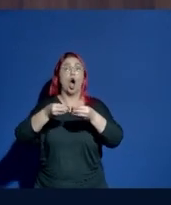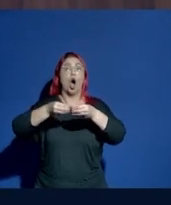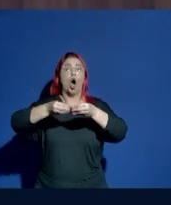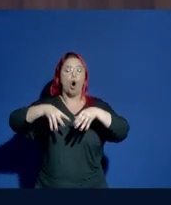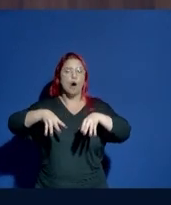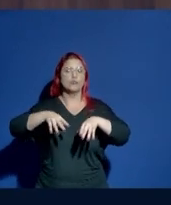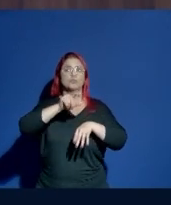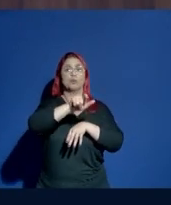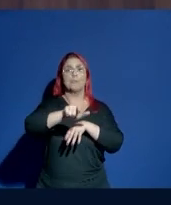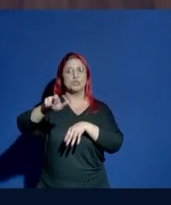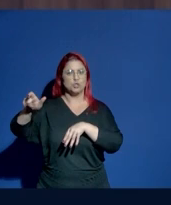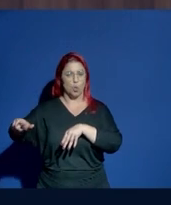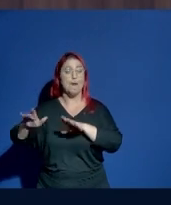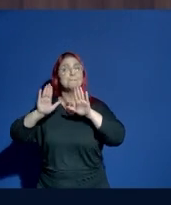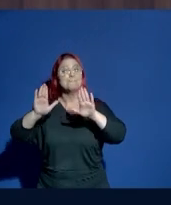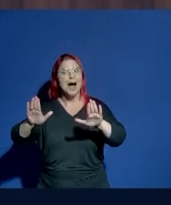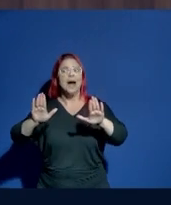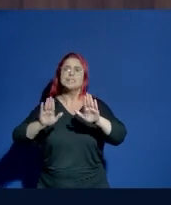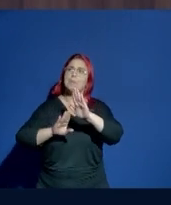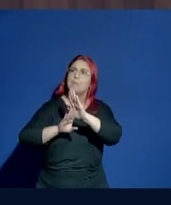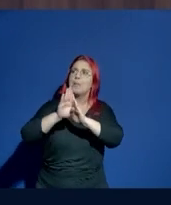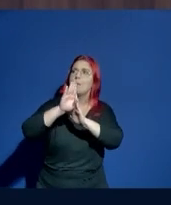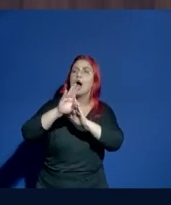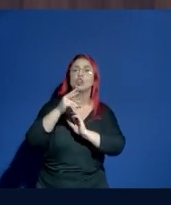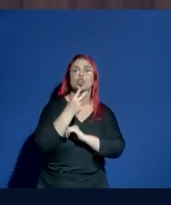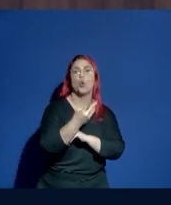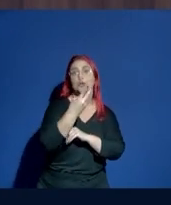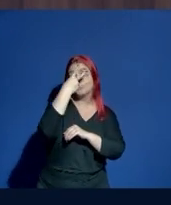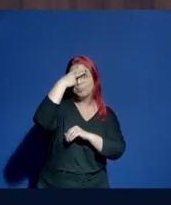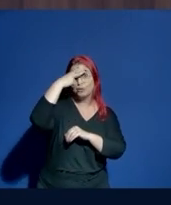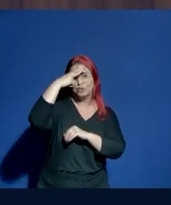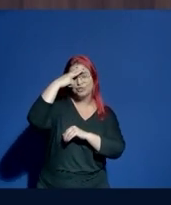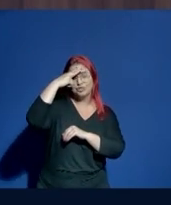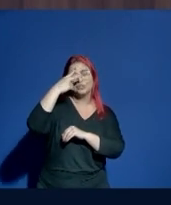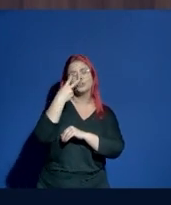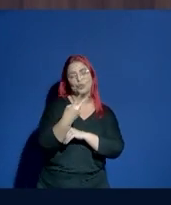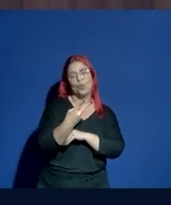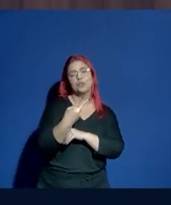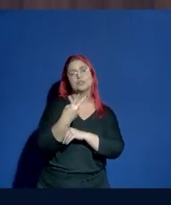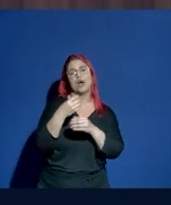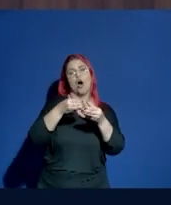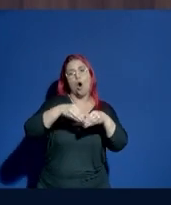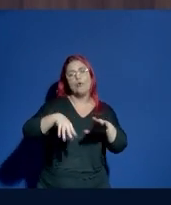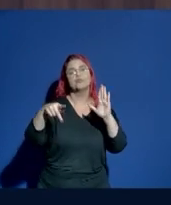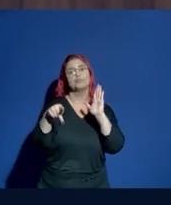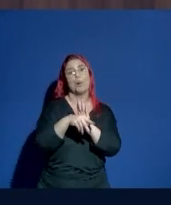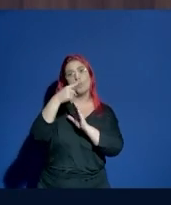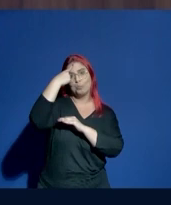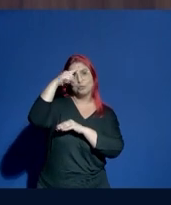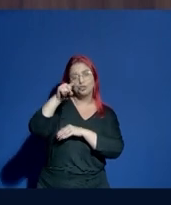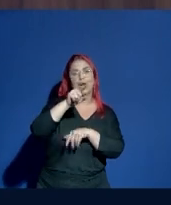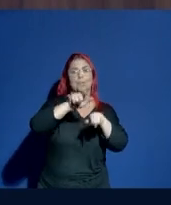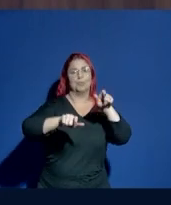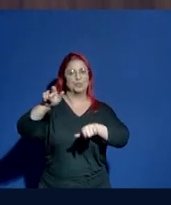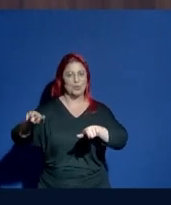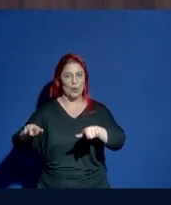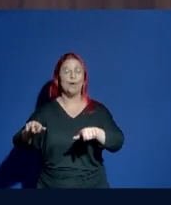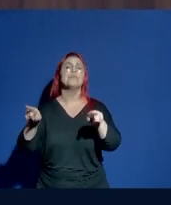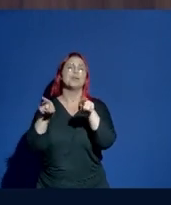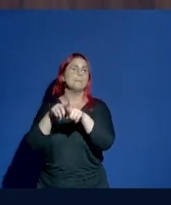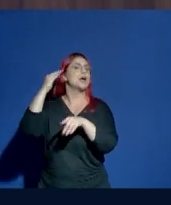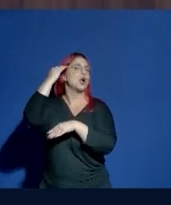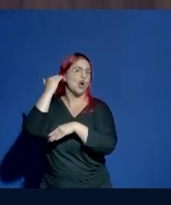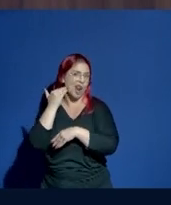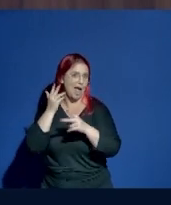per capita, mas com campanhas para chegar a 2 ovos por dia por habitante. Coreia do Sul, a mesma coisa. Nos Estados Unidos,